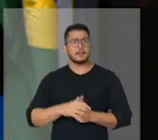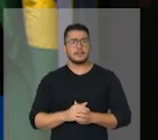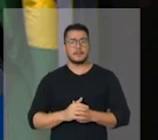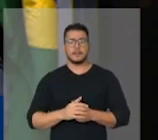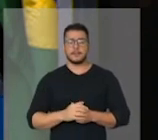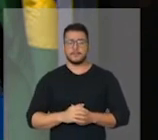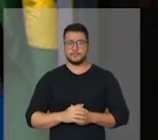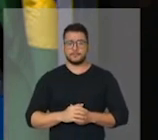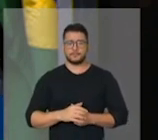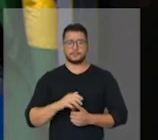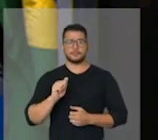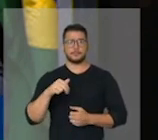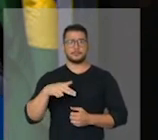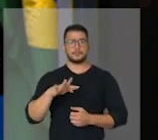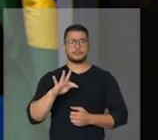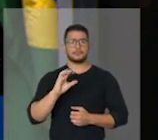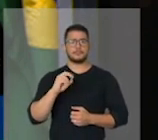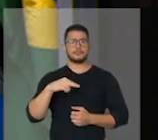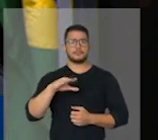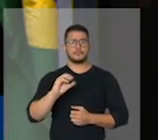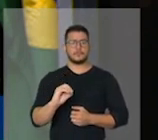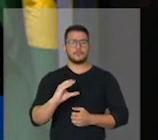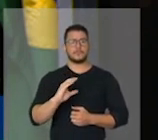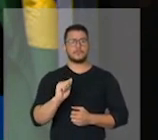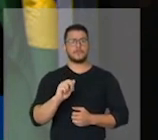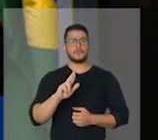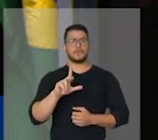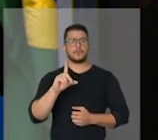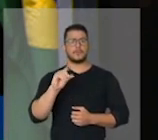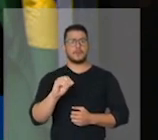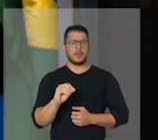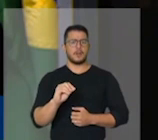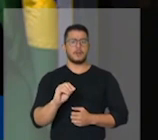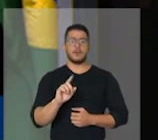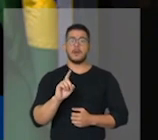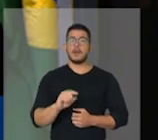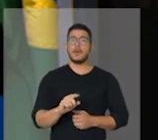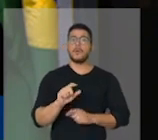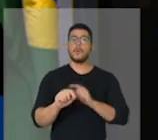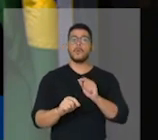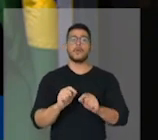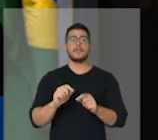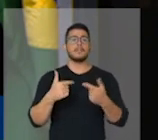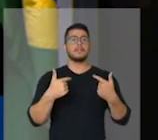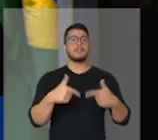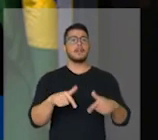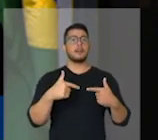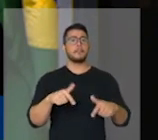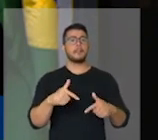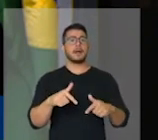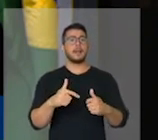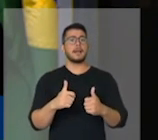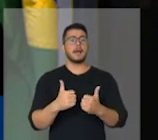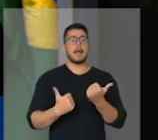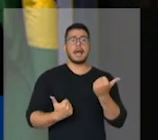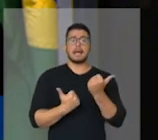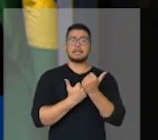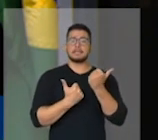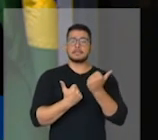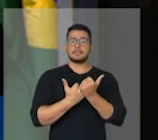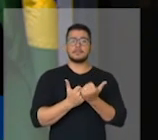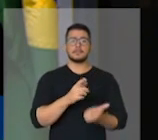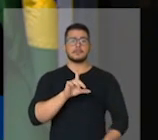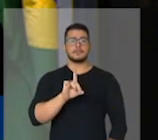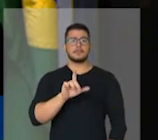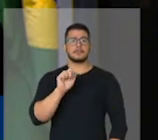senhor Antonio Carlos Gabriel é irmão da Sandra sapatão empregado assessor de Dani